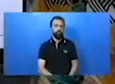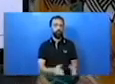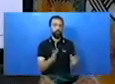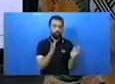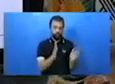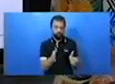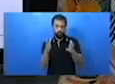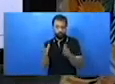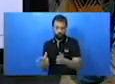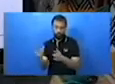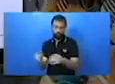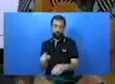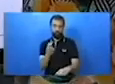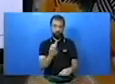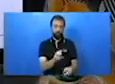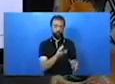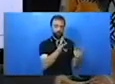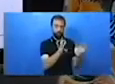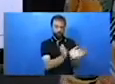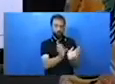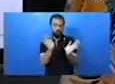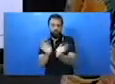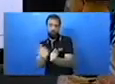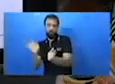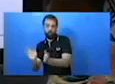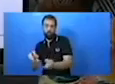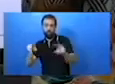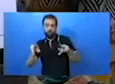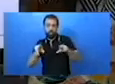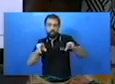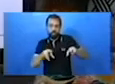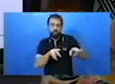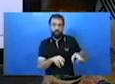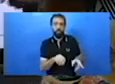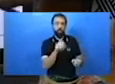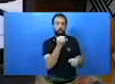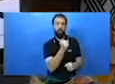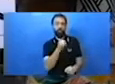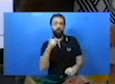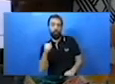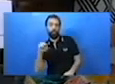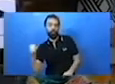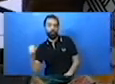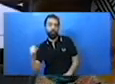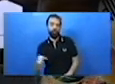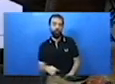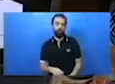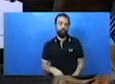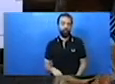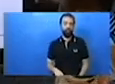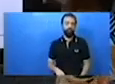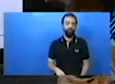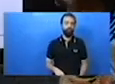Dividir 24 palitos em 3 grupos iguais, 8 cada. Considerando